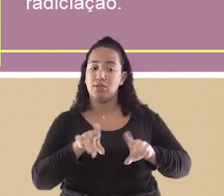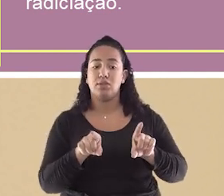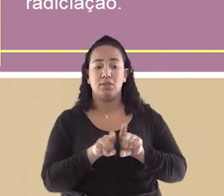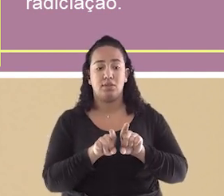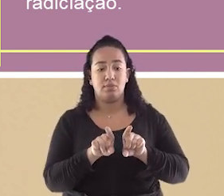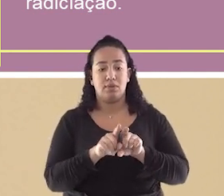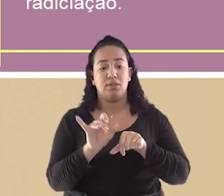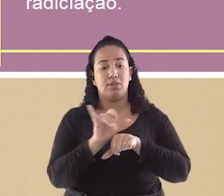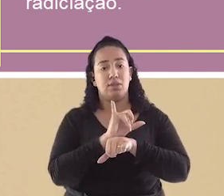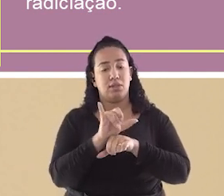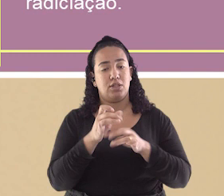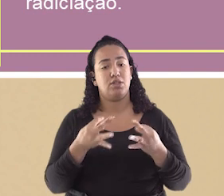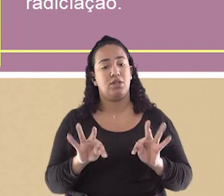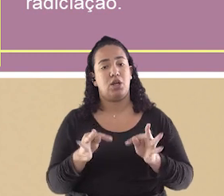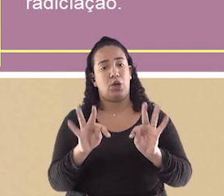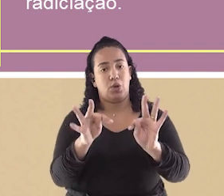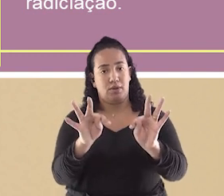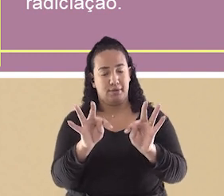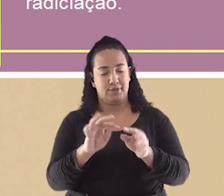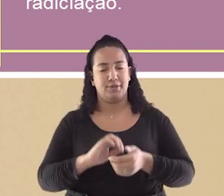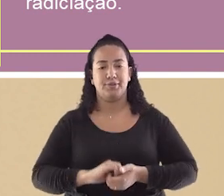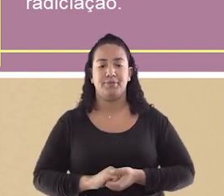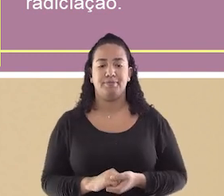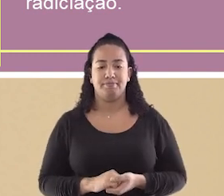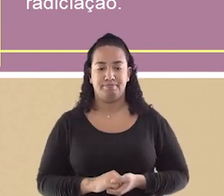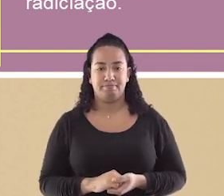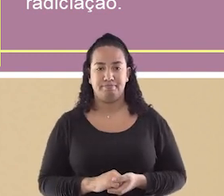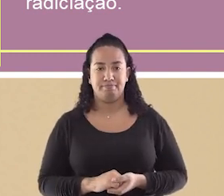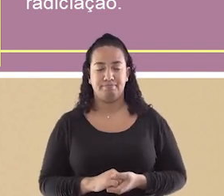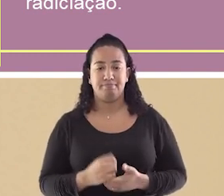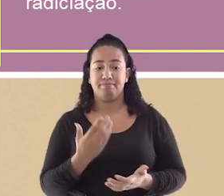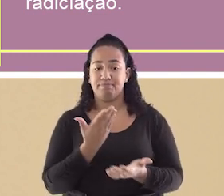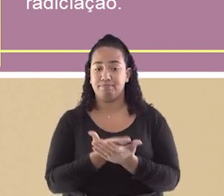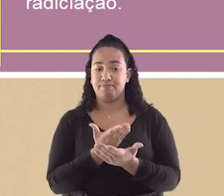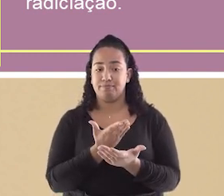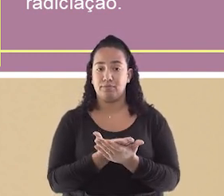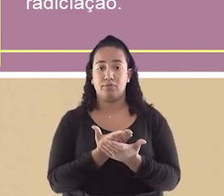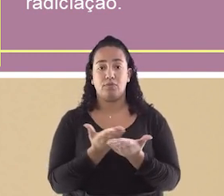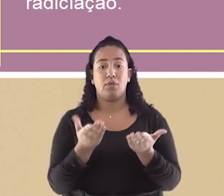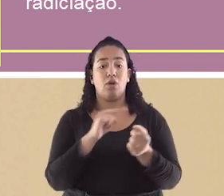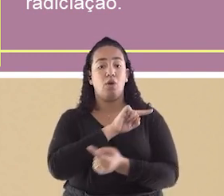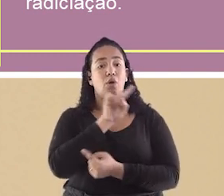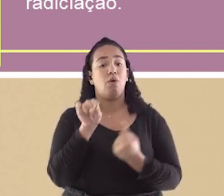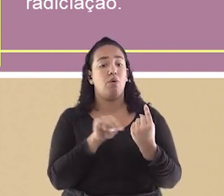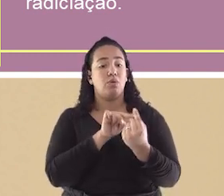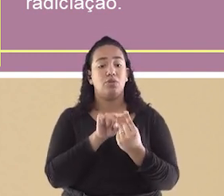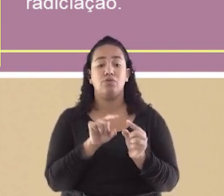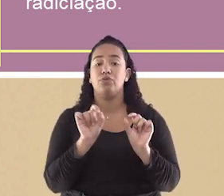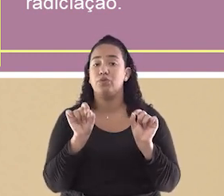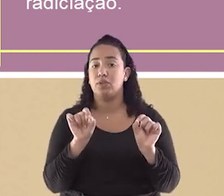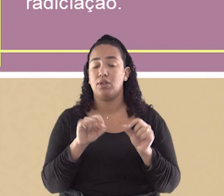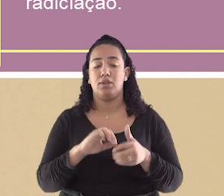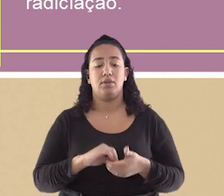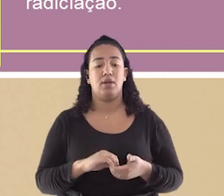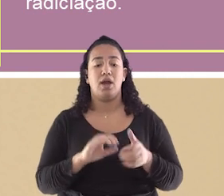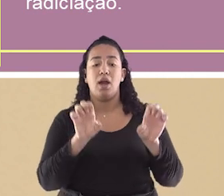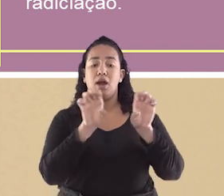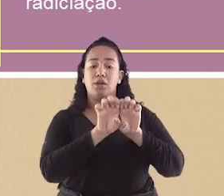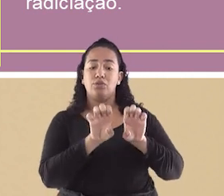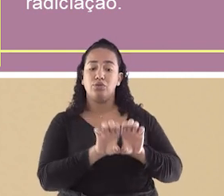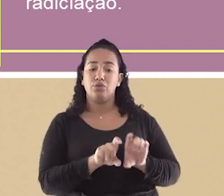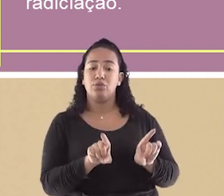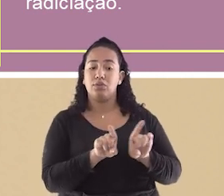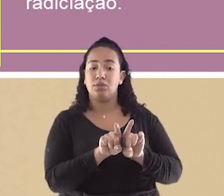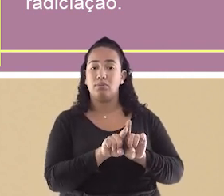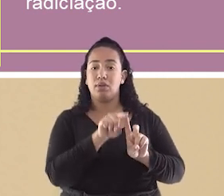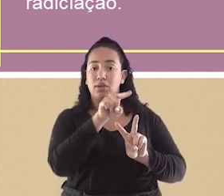como instrumentos tecnológicos disponíveis. E o objetivo da aula é entender a estrutura